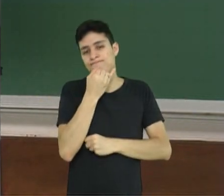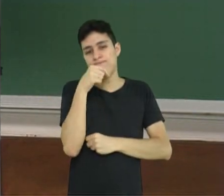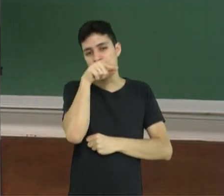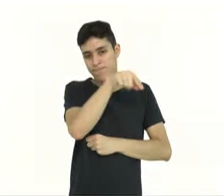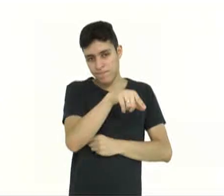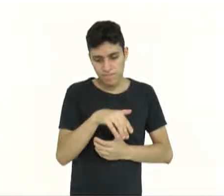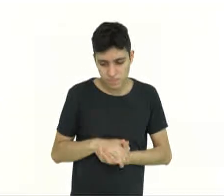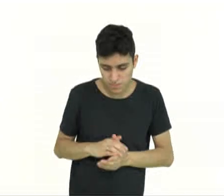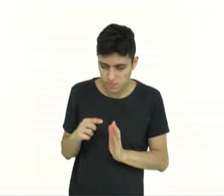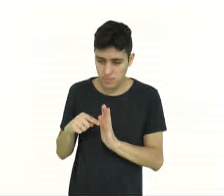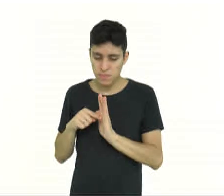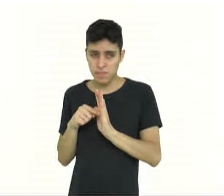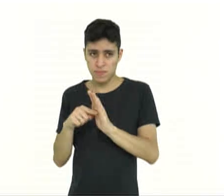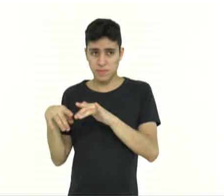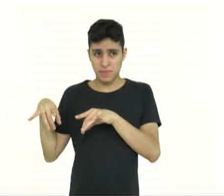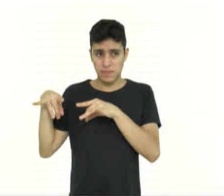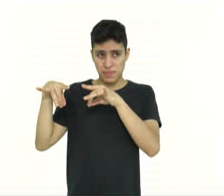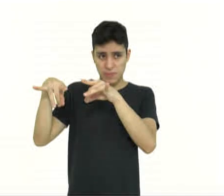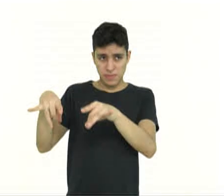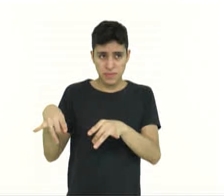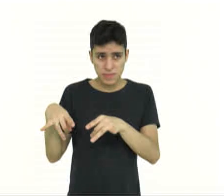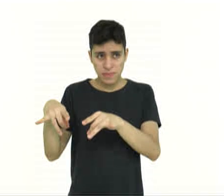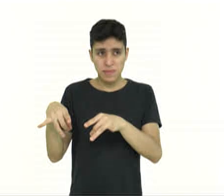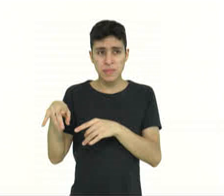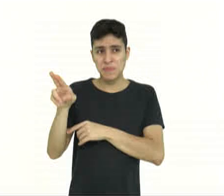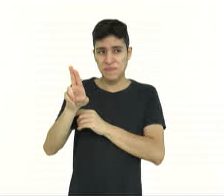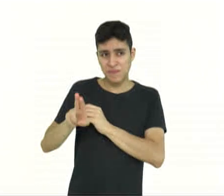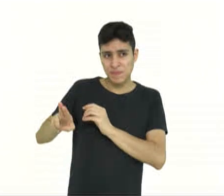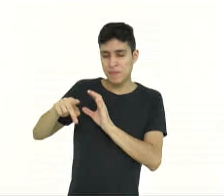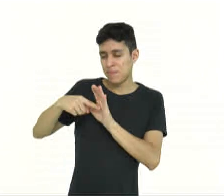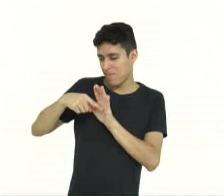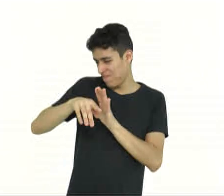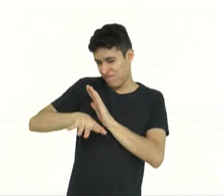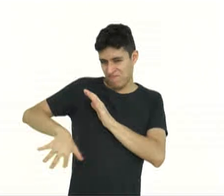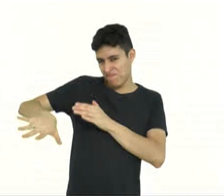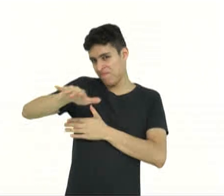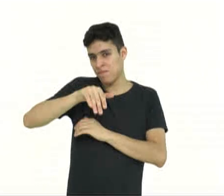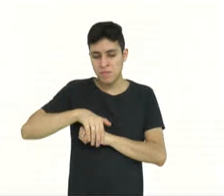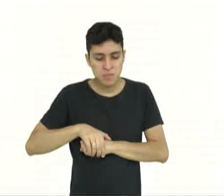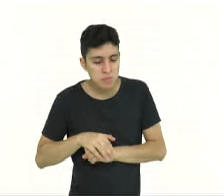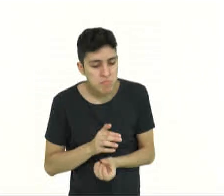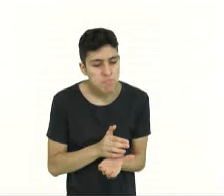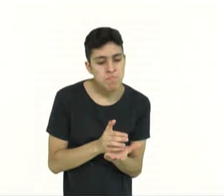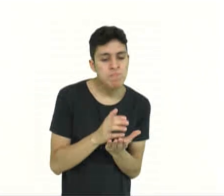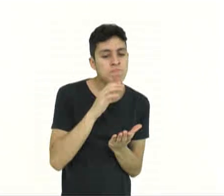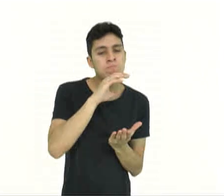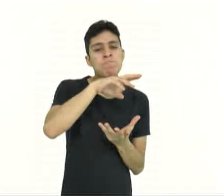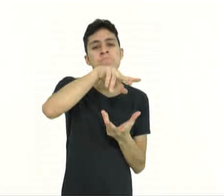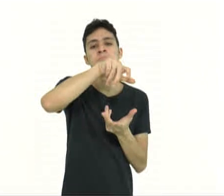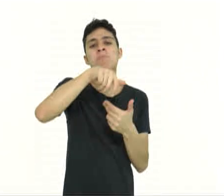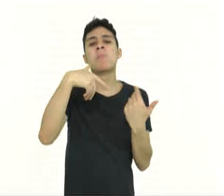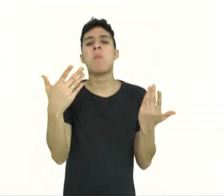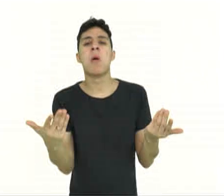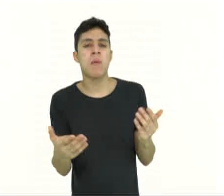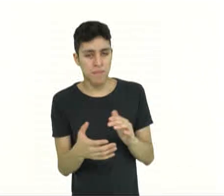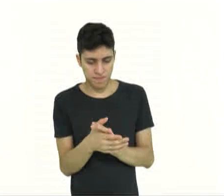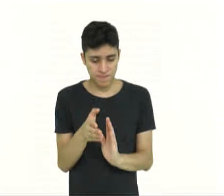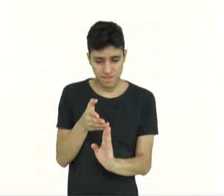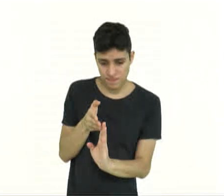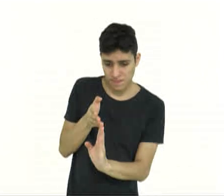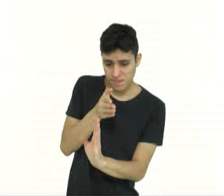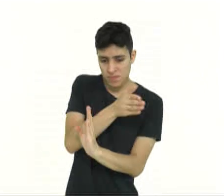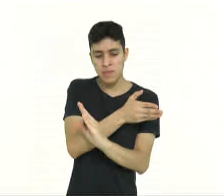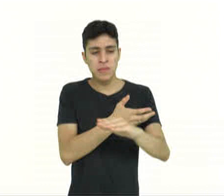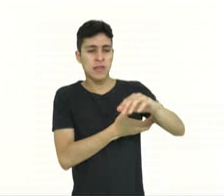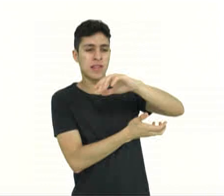Um estudo do Australian National University, né, os australianos, o início do aquecimento global no planeta. Eles pegaram lá o período das